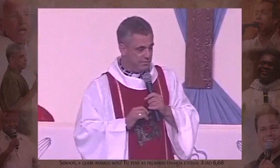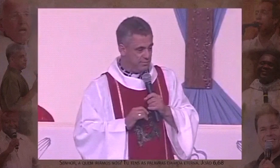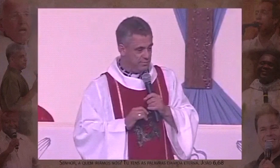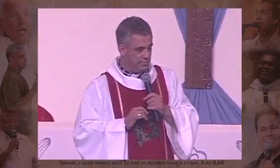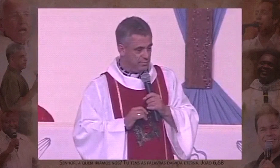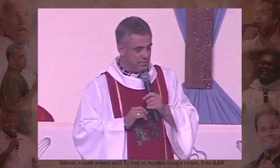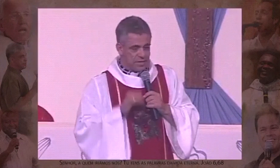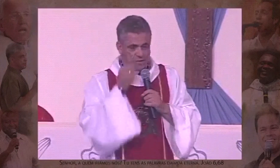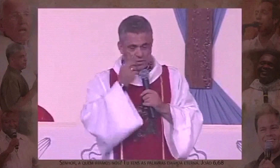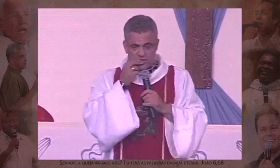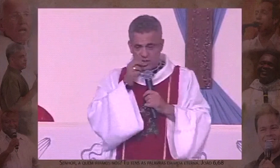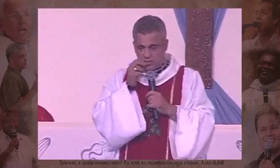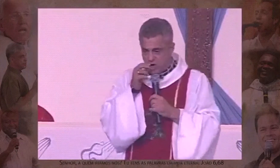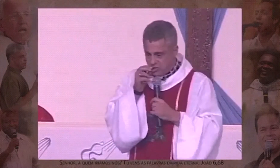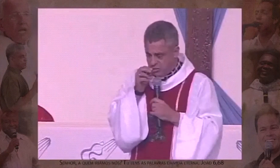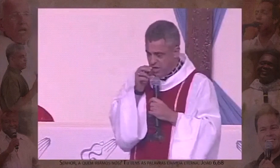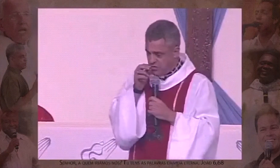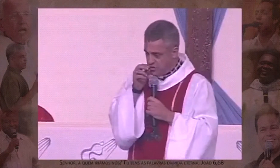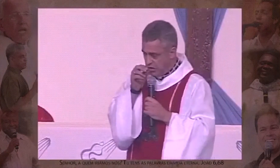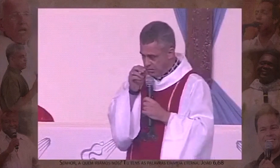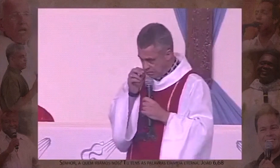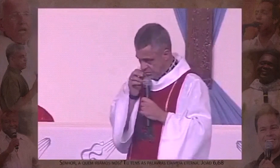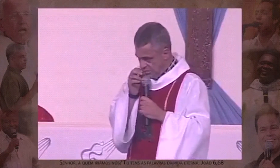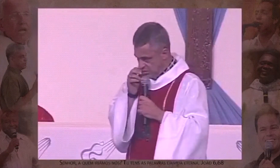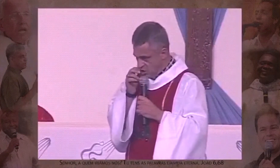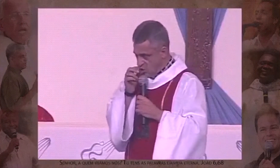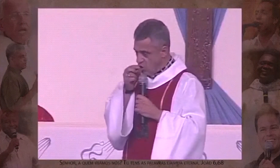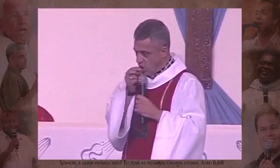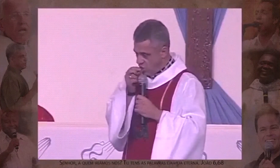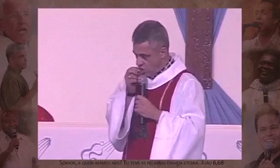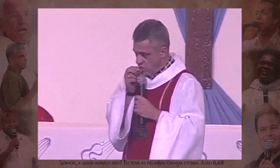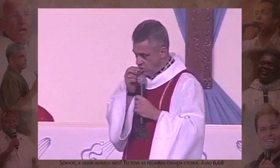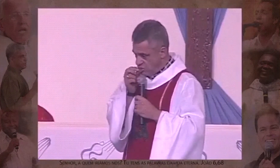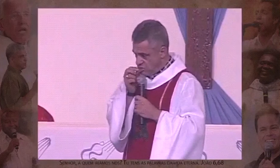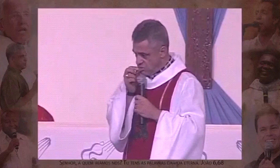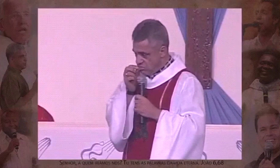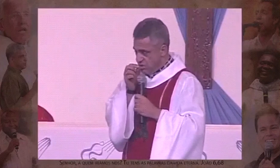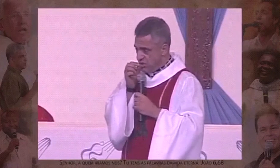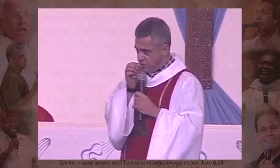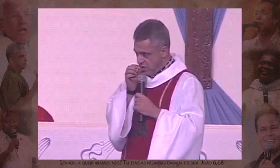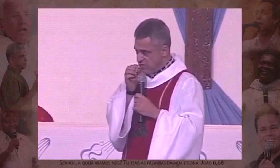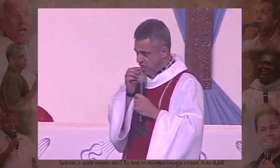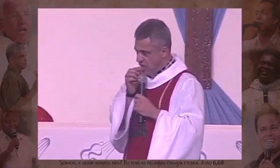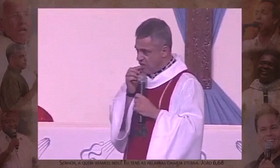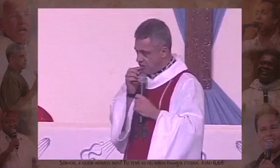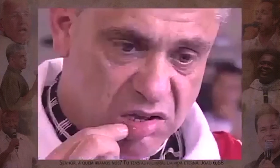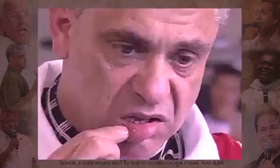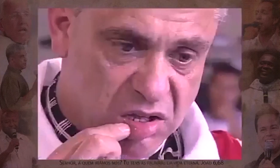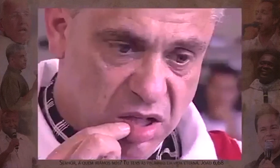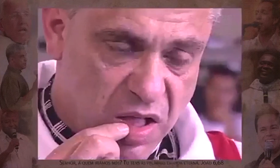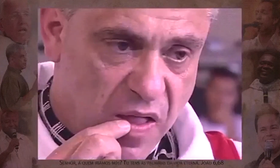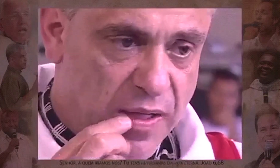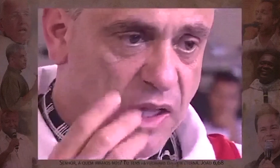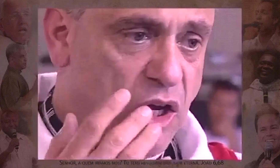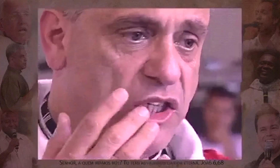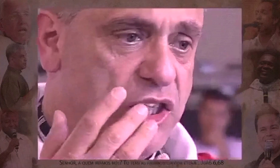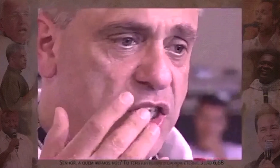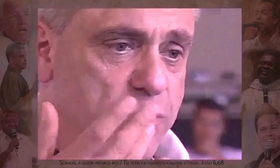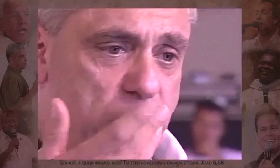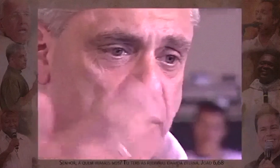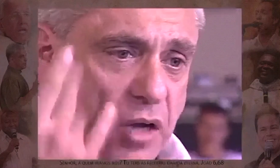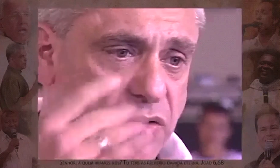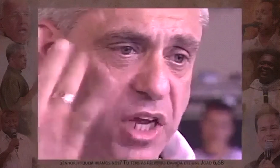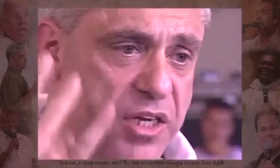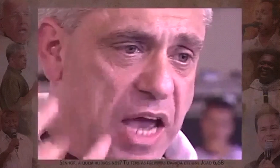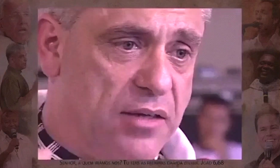milagre assim. Sabe quando você morde o beiço e corta, fica desbeiçado?